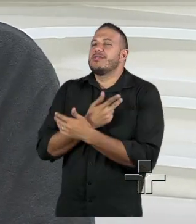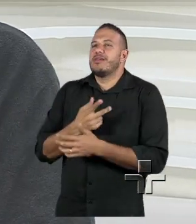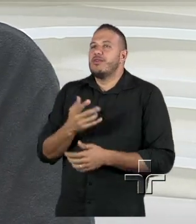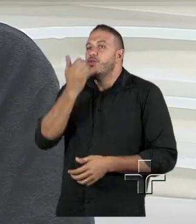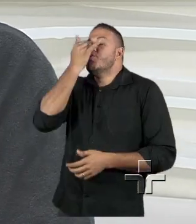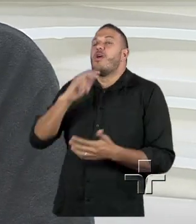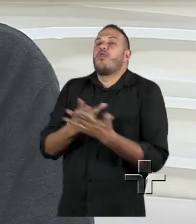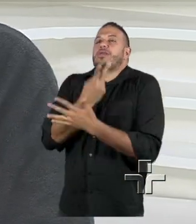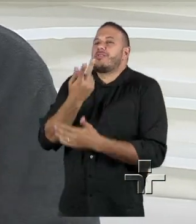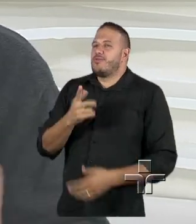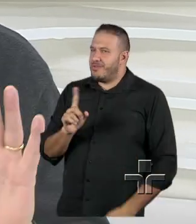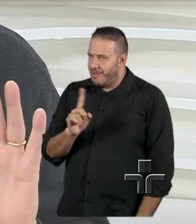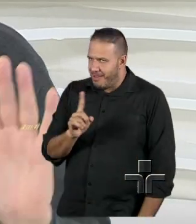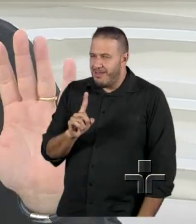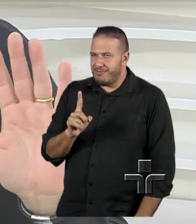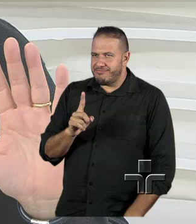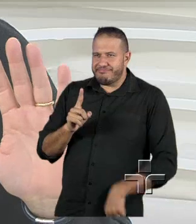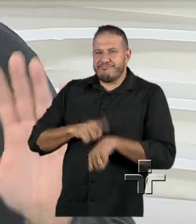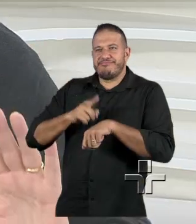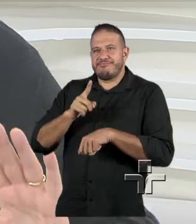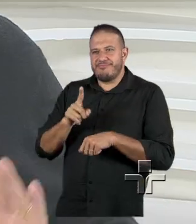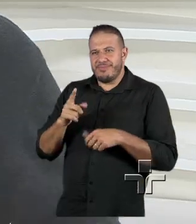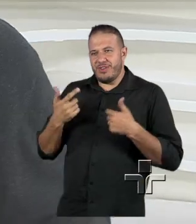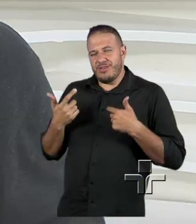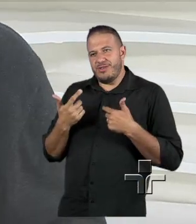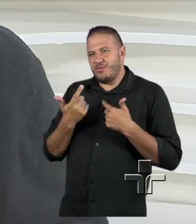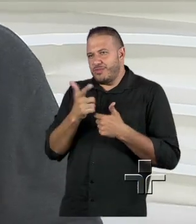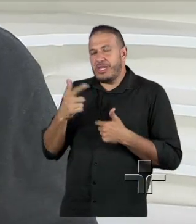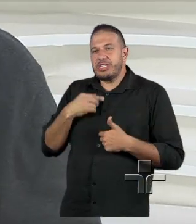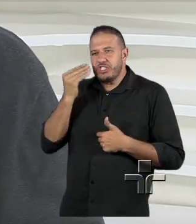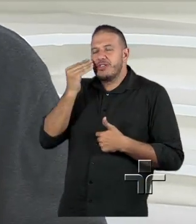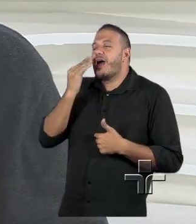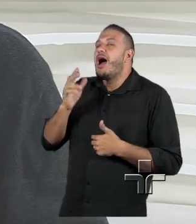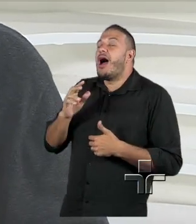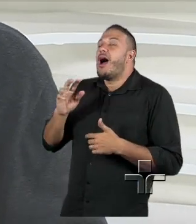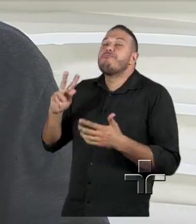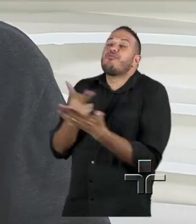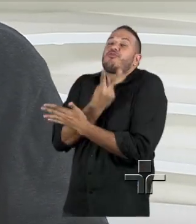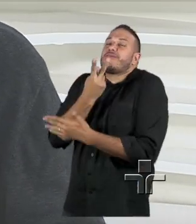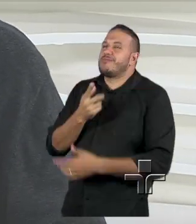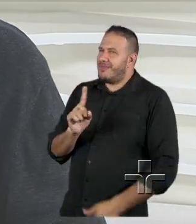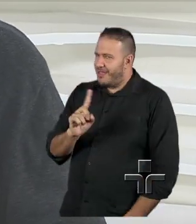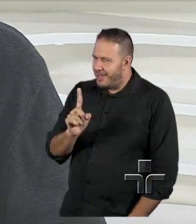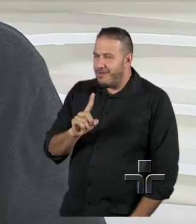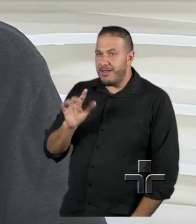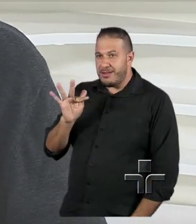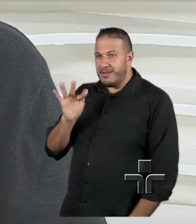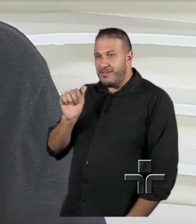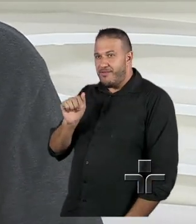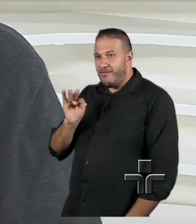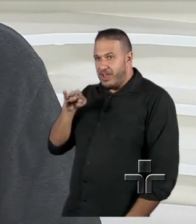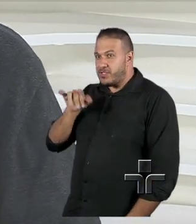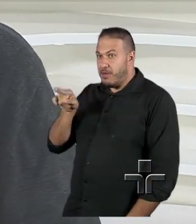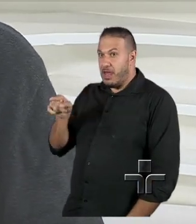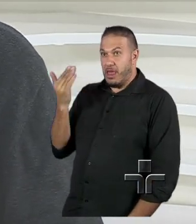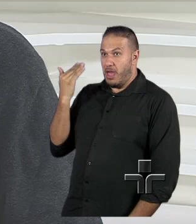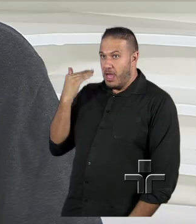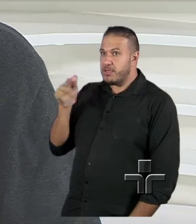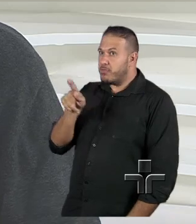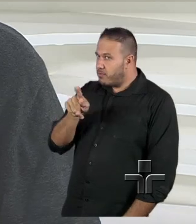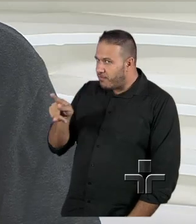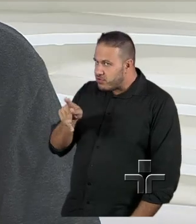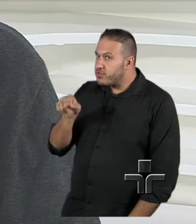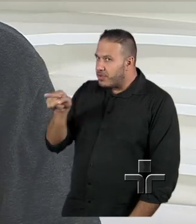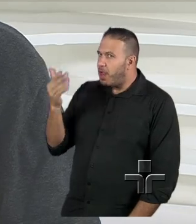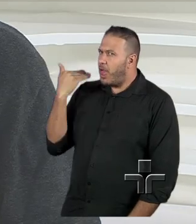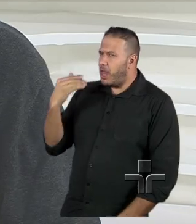acaso. Isso não tem chance de ter acontecido por acaso. A Fátima foi minha professora, né? Uma grande